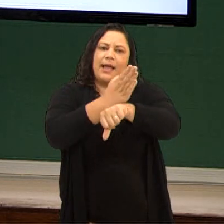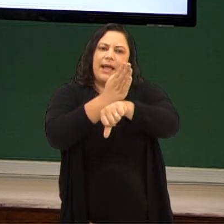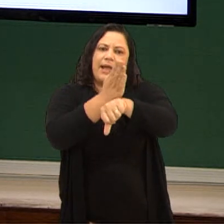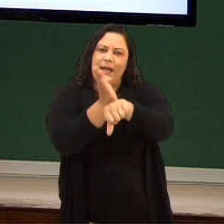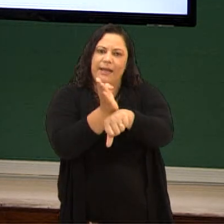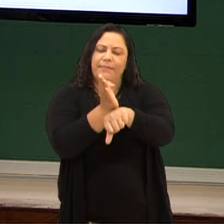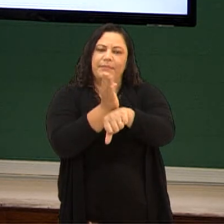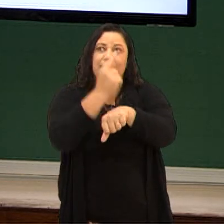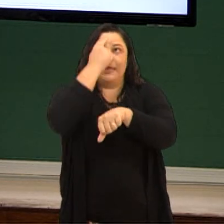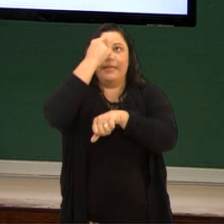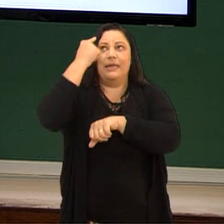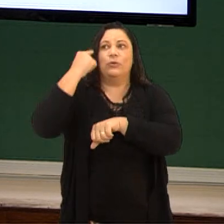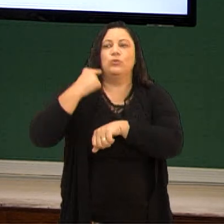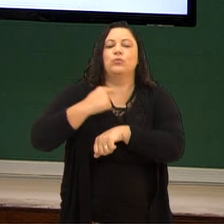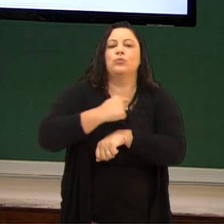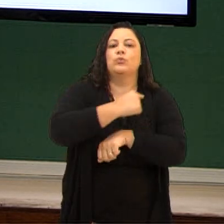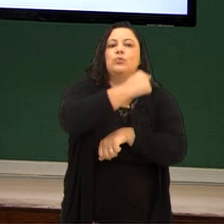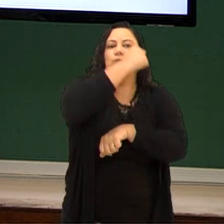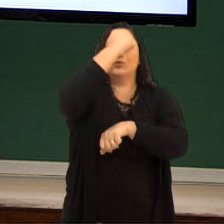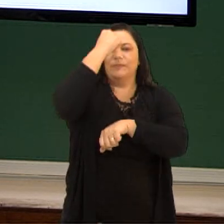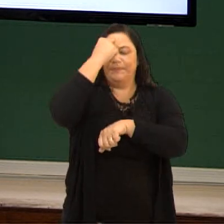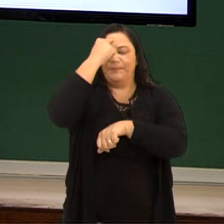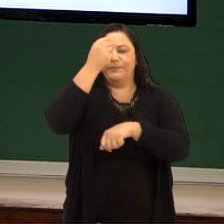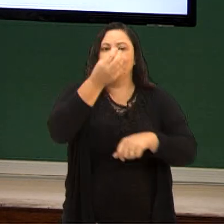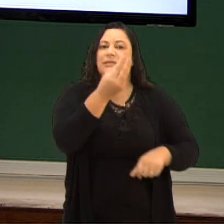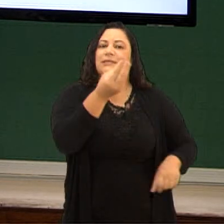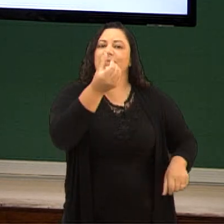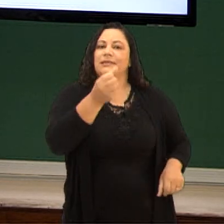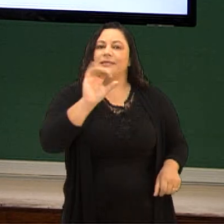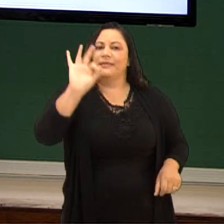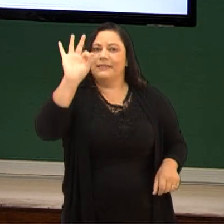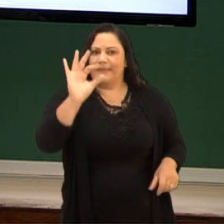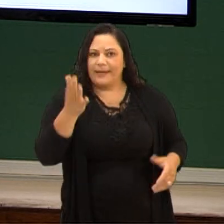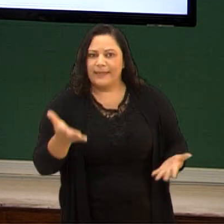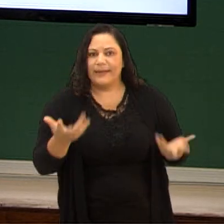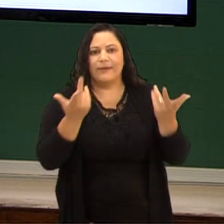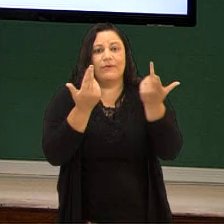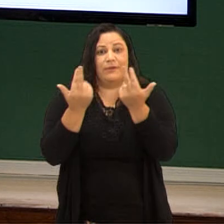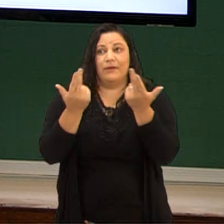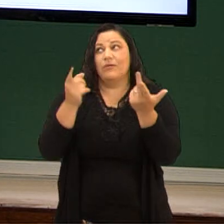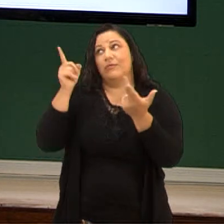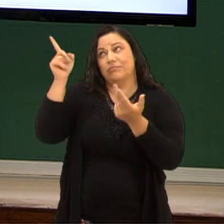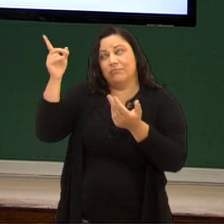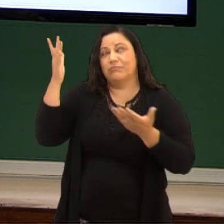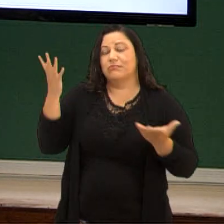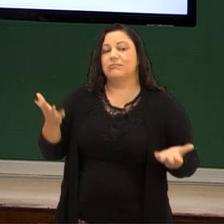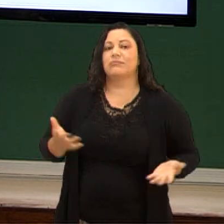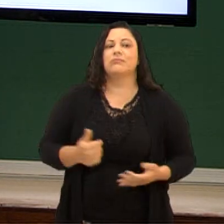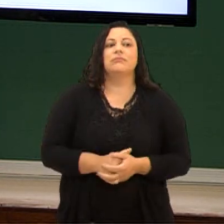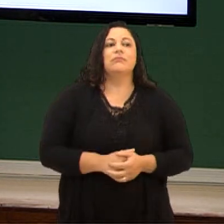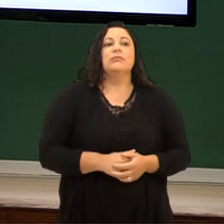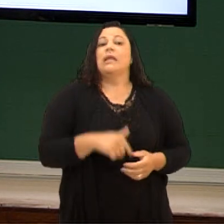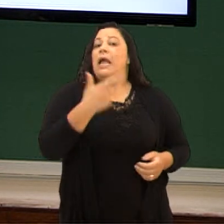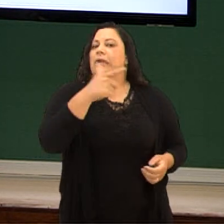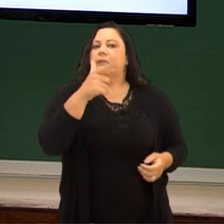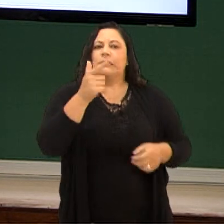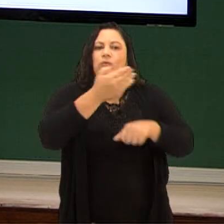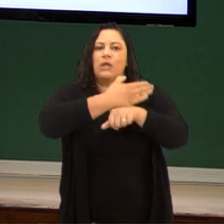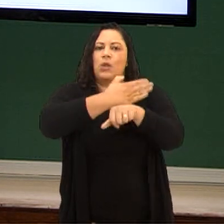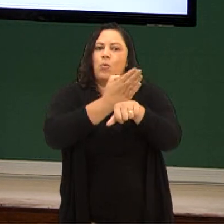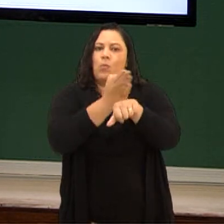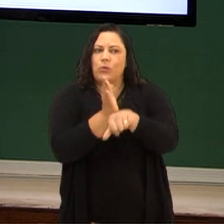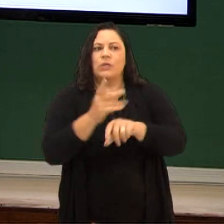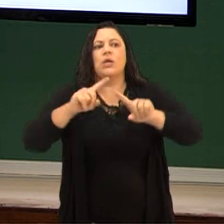relógio, fazendo uma angulação de 360 graus. Então, a mesma coisa acontece aqui, percebam? Eu não tenho os ponteiros, mas eu tenho a